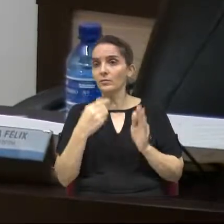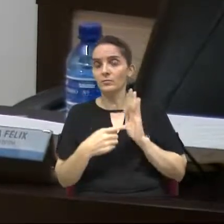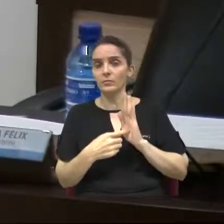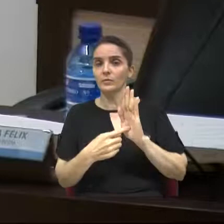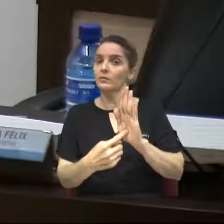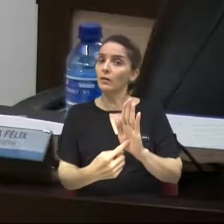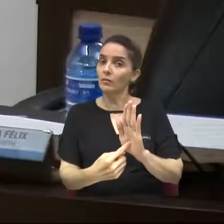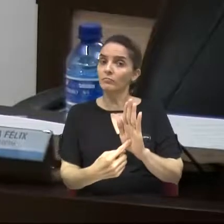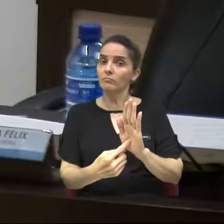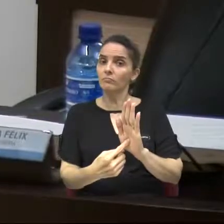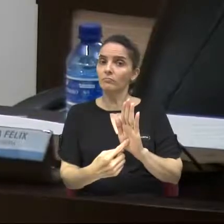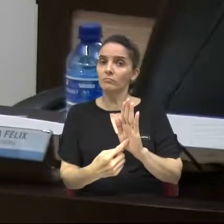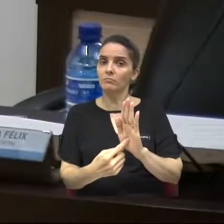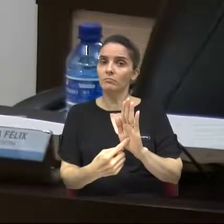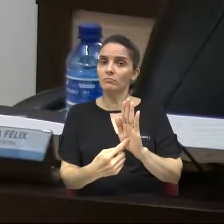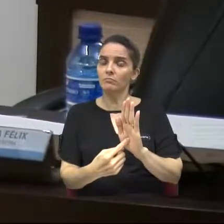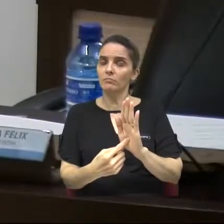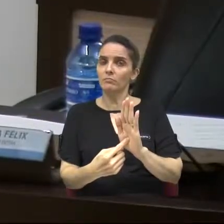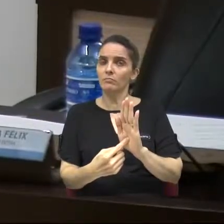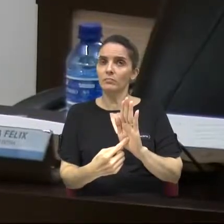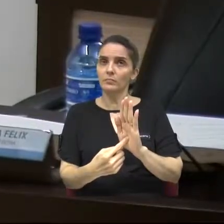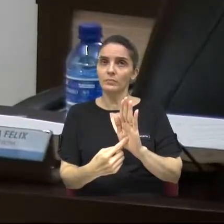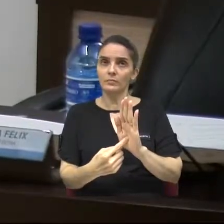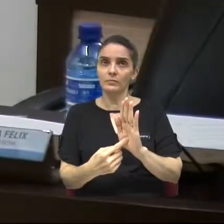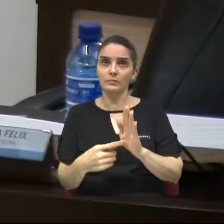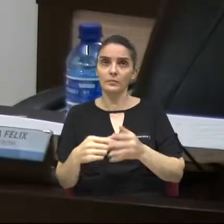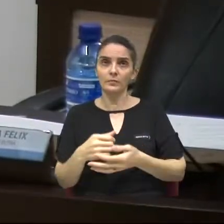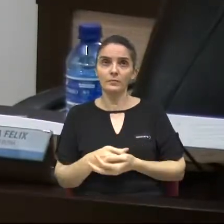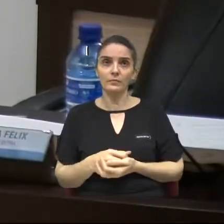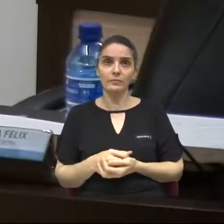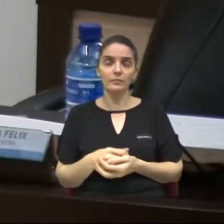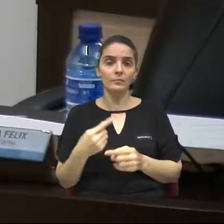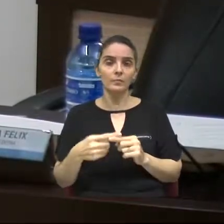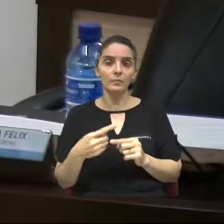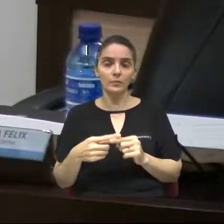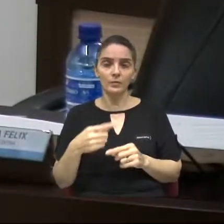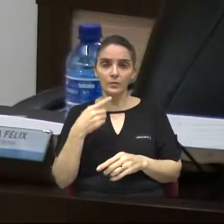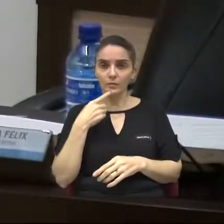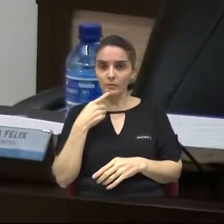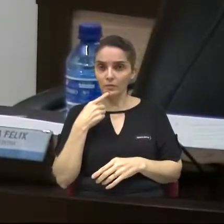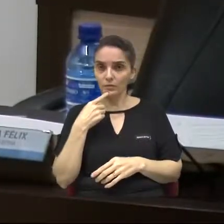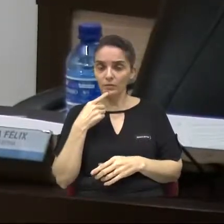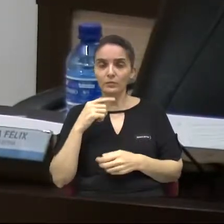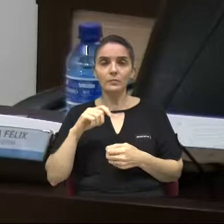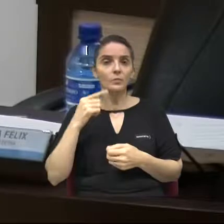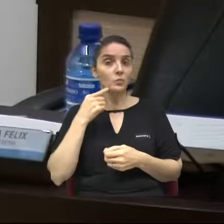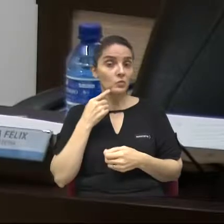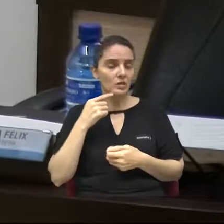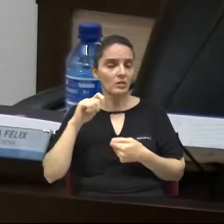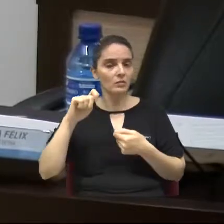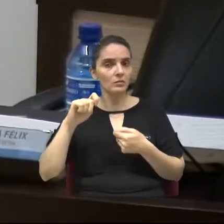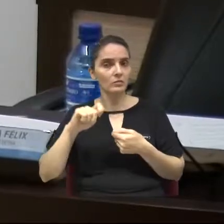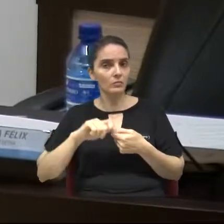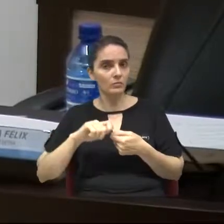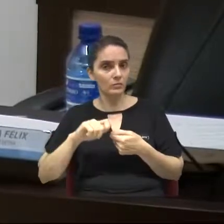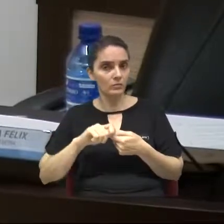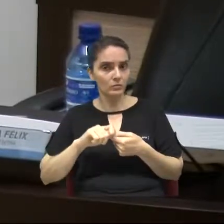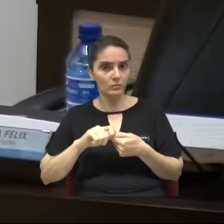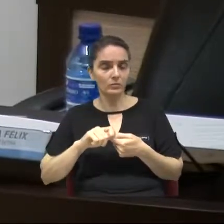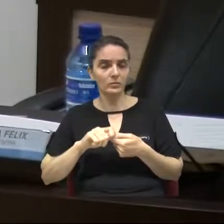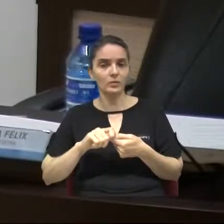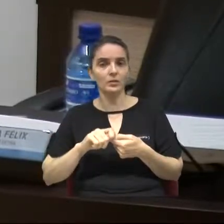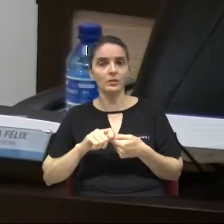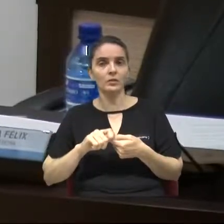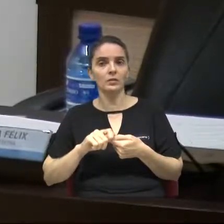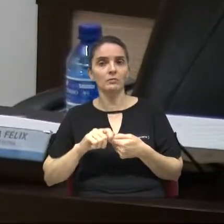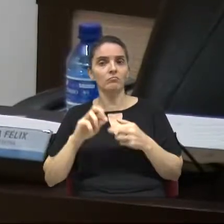mostrar que a sua atitude foi em descompasso com sua intenção, como